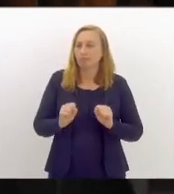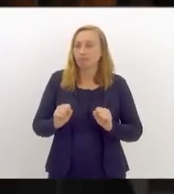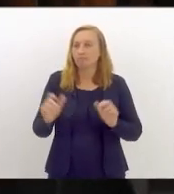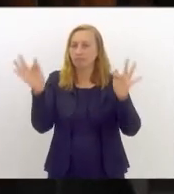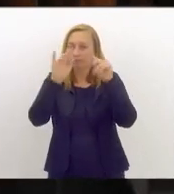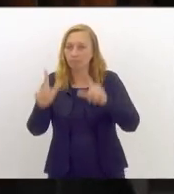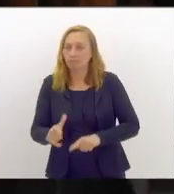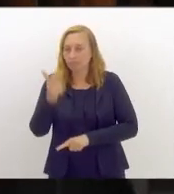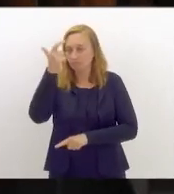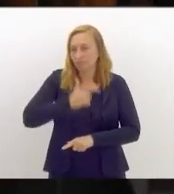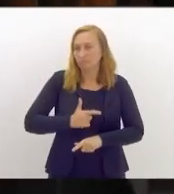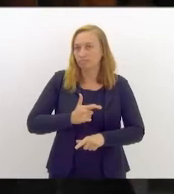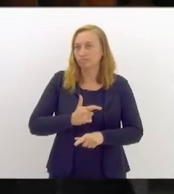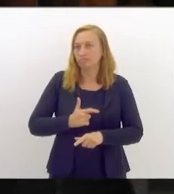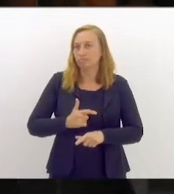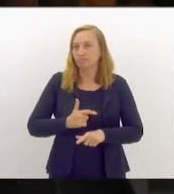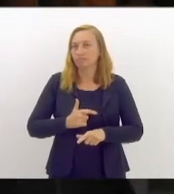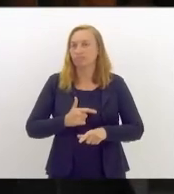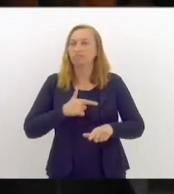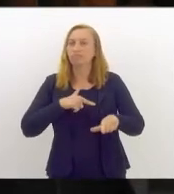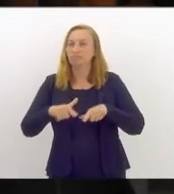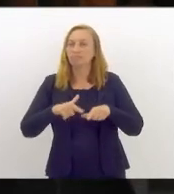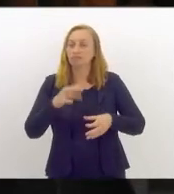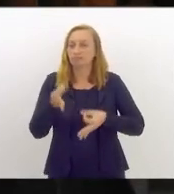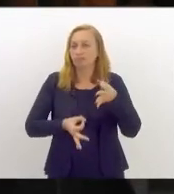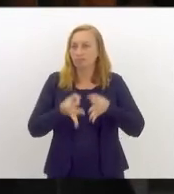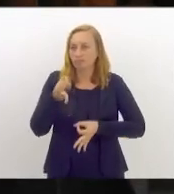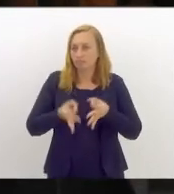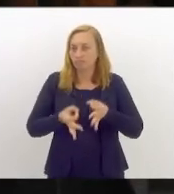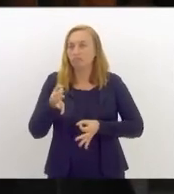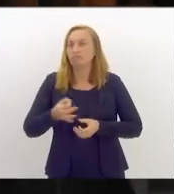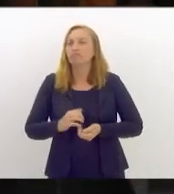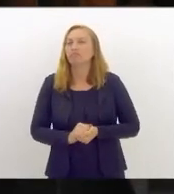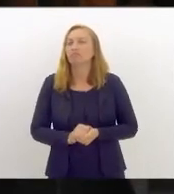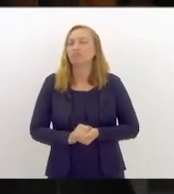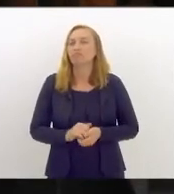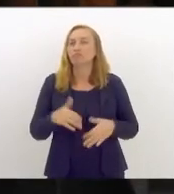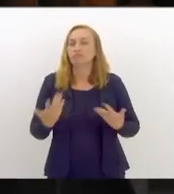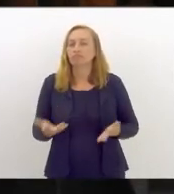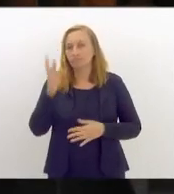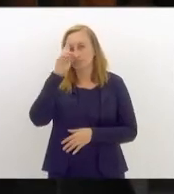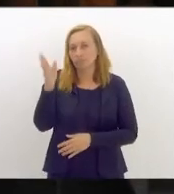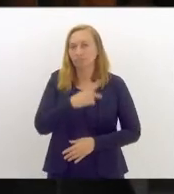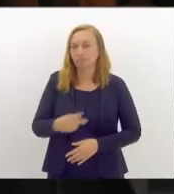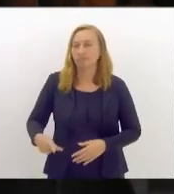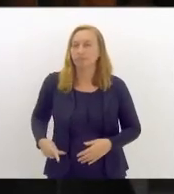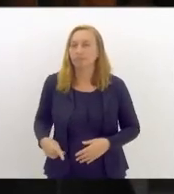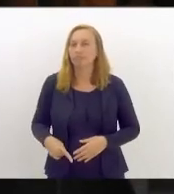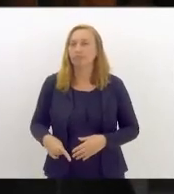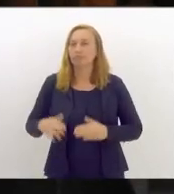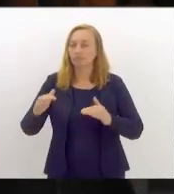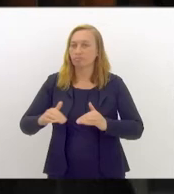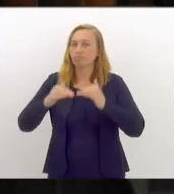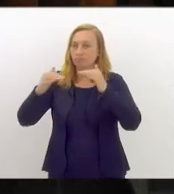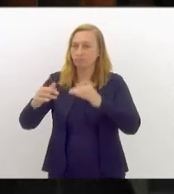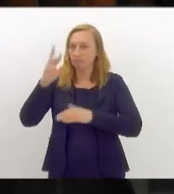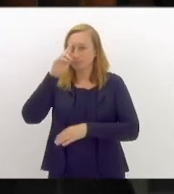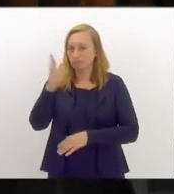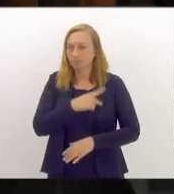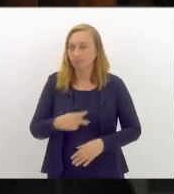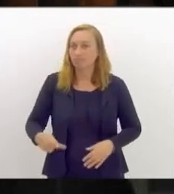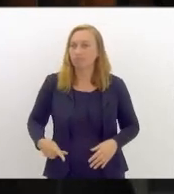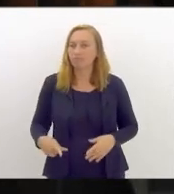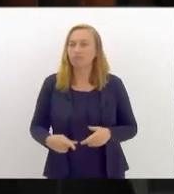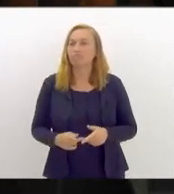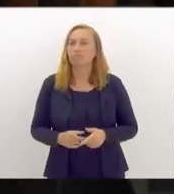no Exercício da justa medida E aí senhor presidente vossa excelência é o Genuíno ser